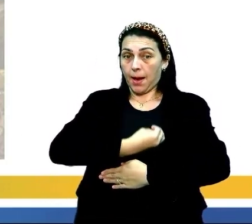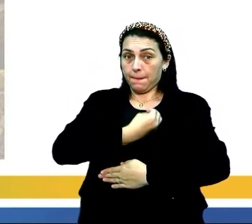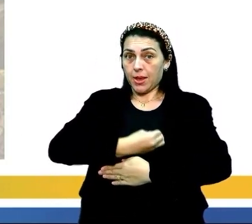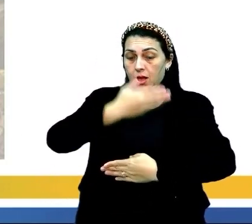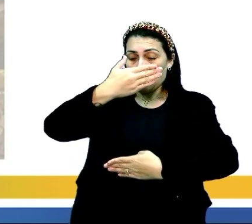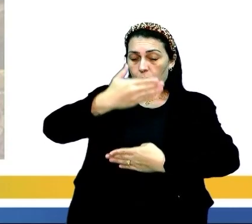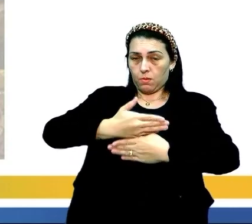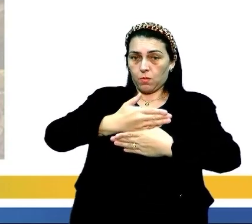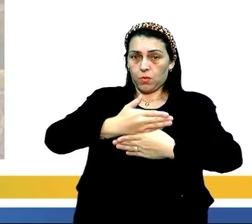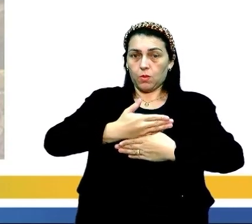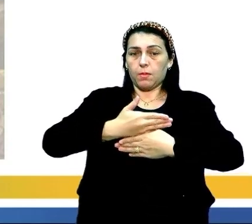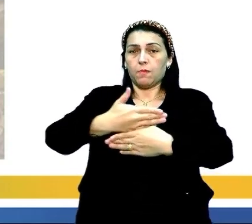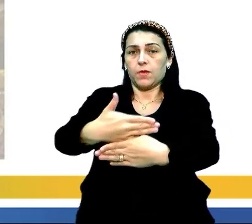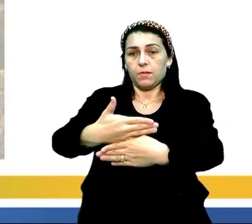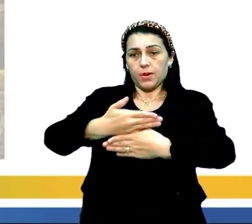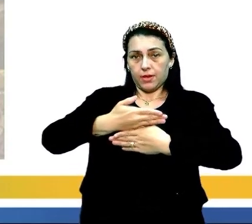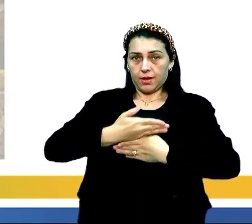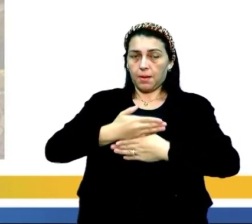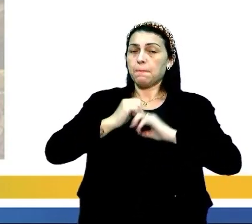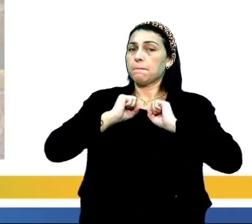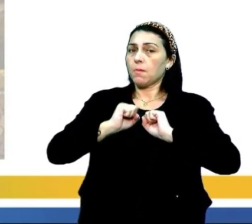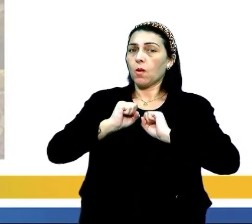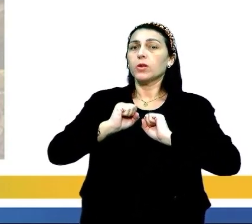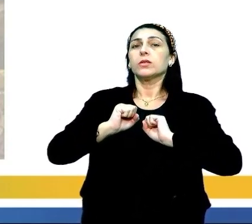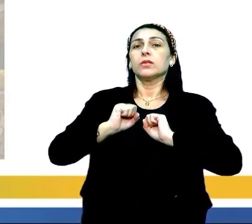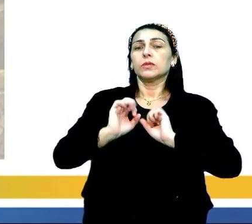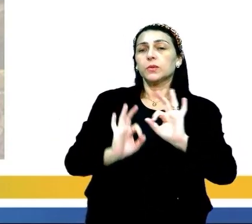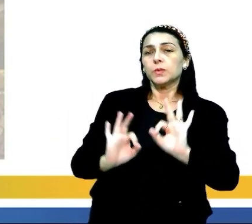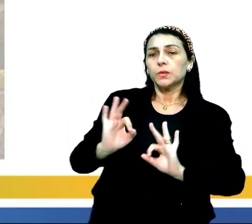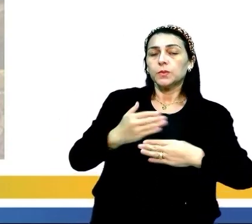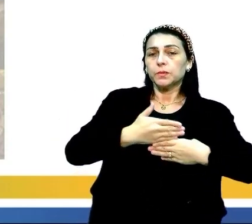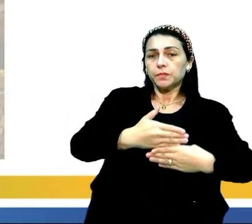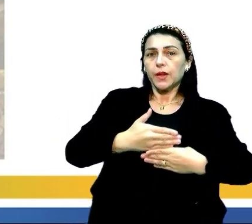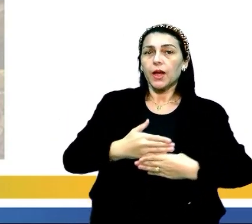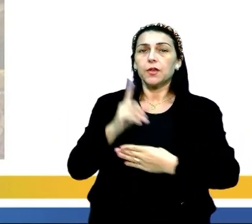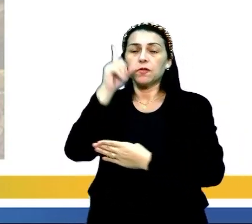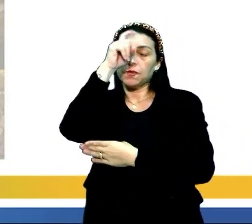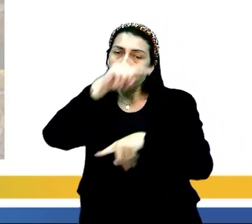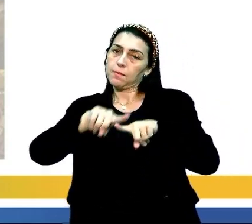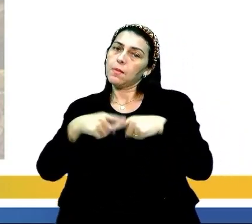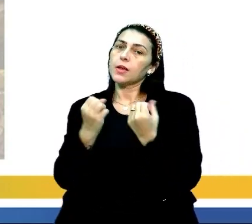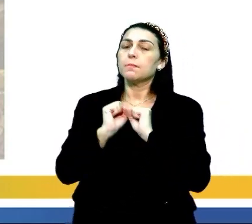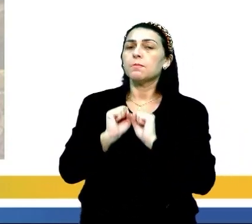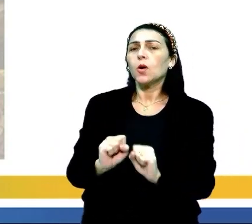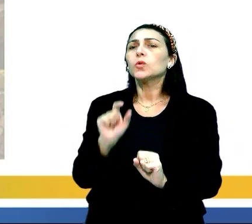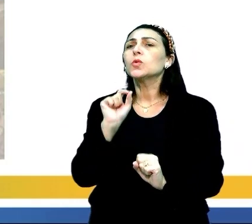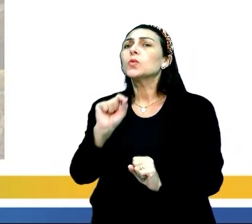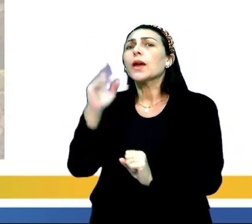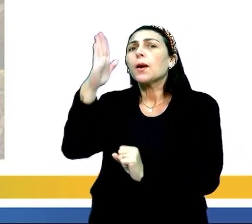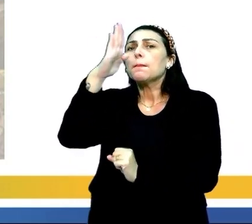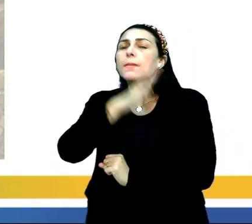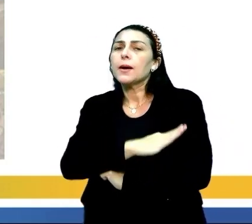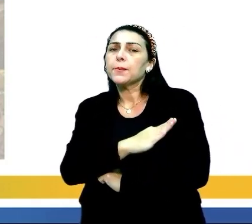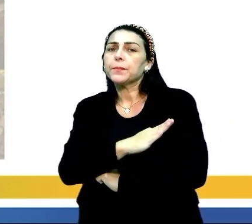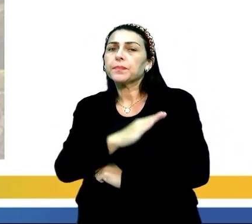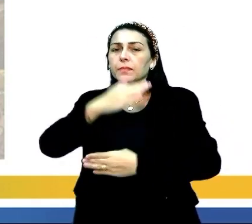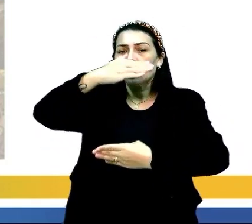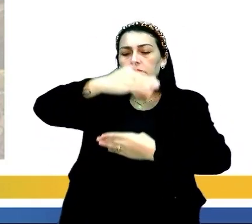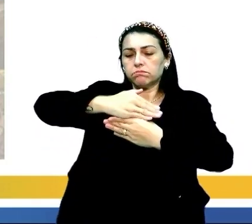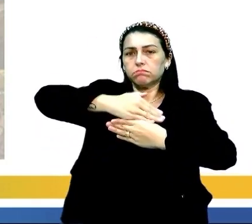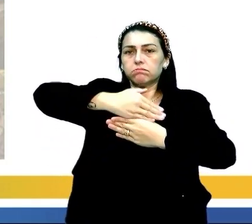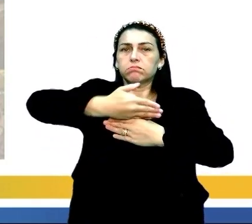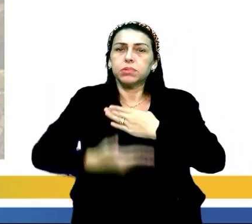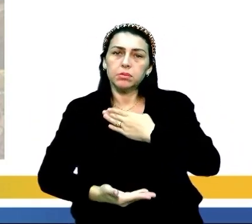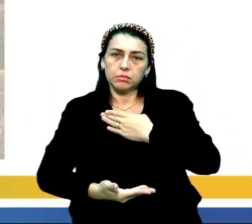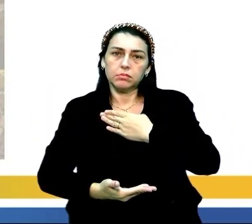ser colocado para frente ou para trás. Você pode movimentar o muro. É um pouco difícil, mas pode. O que é o mal? É cair um pedaço